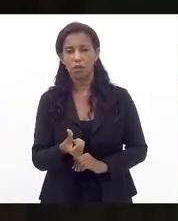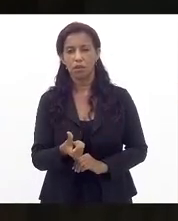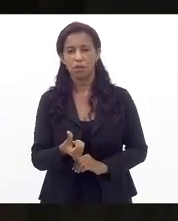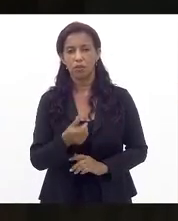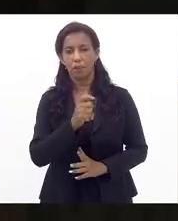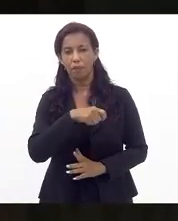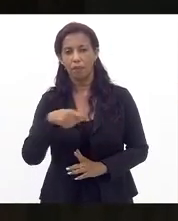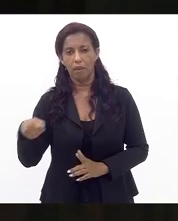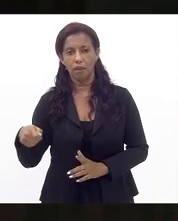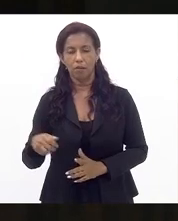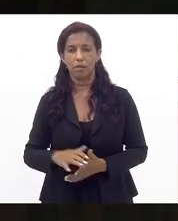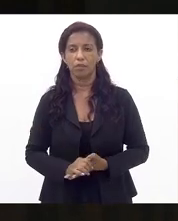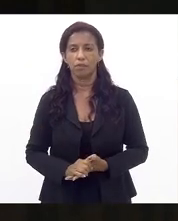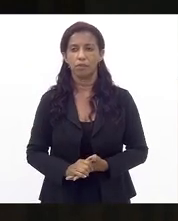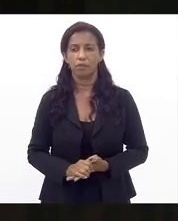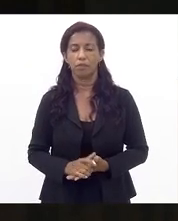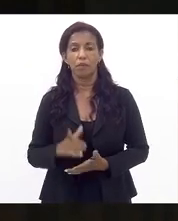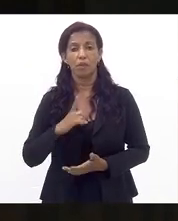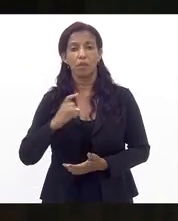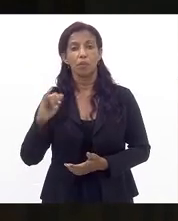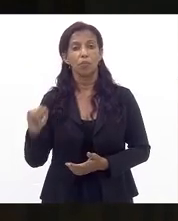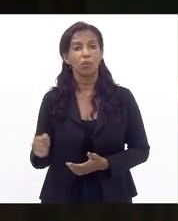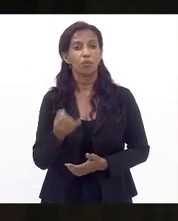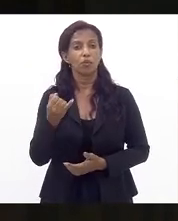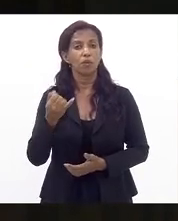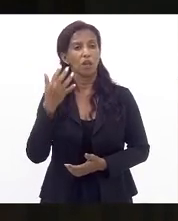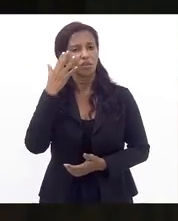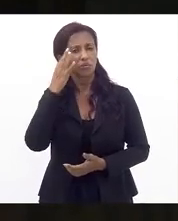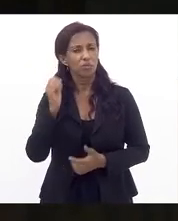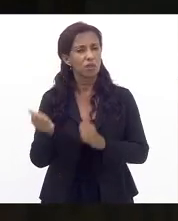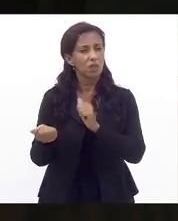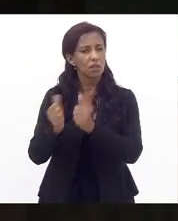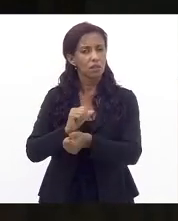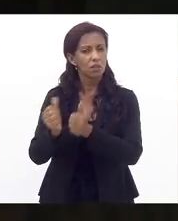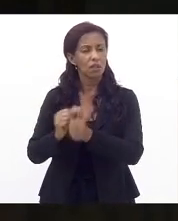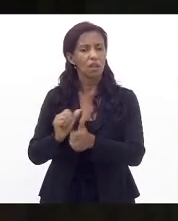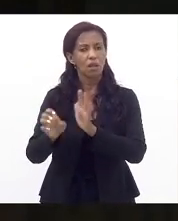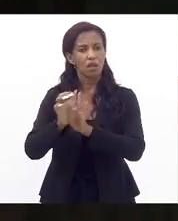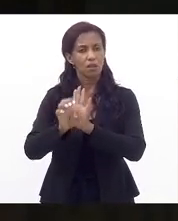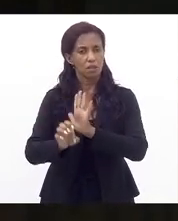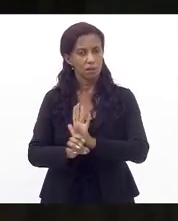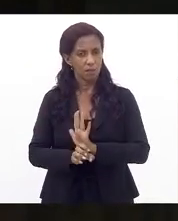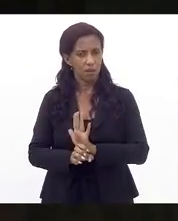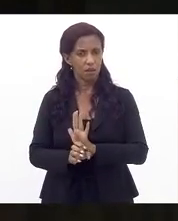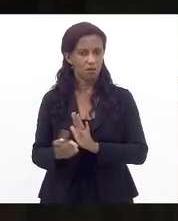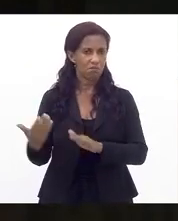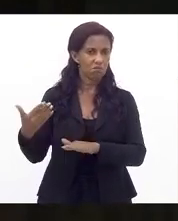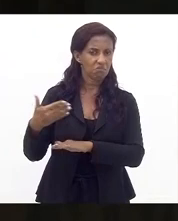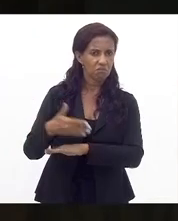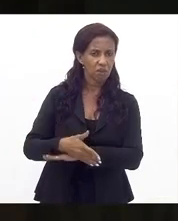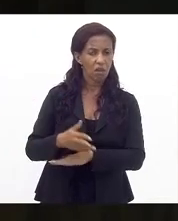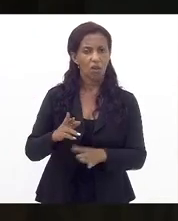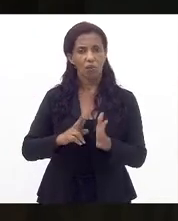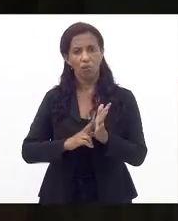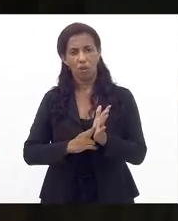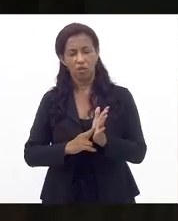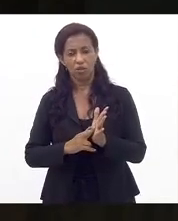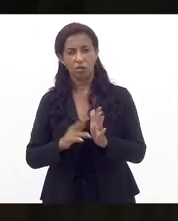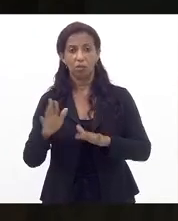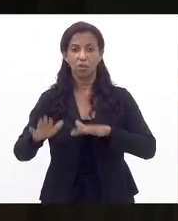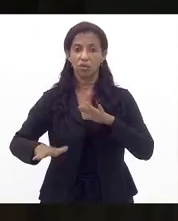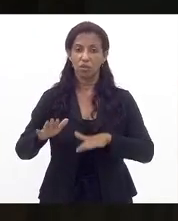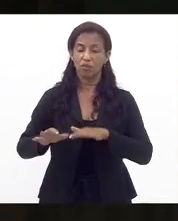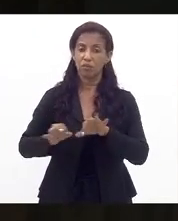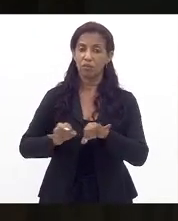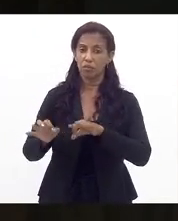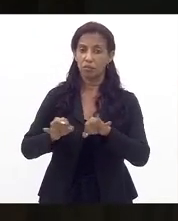36 meses pensar na possibilidade não sei se a adequação a essa emenda por exemplo feriria de alguma forma de mas